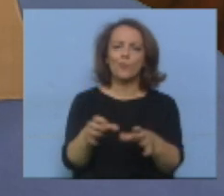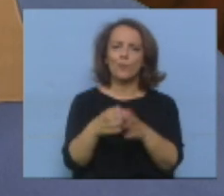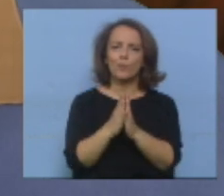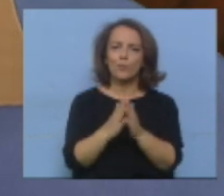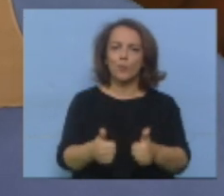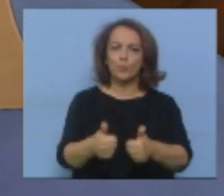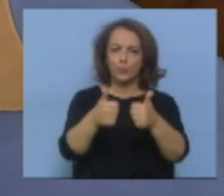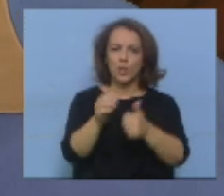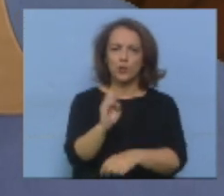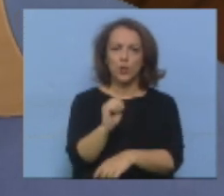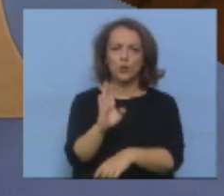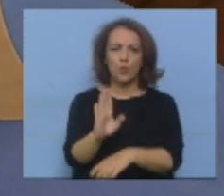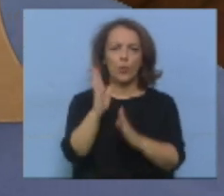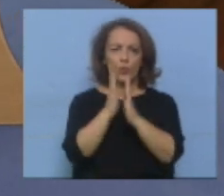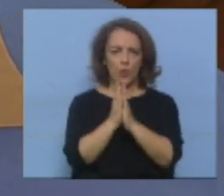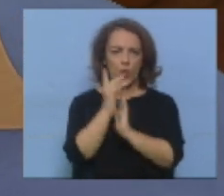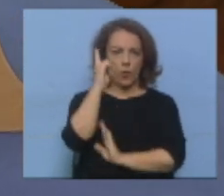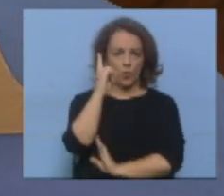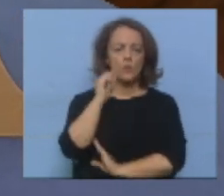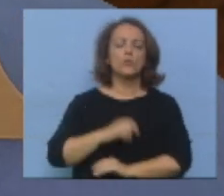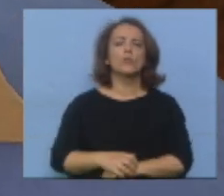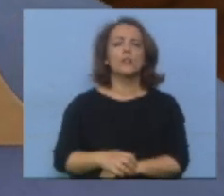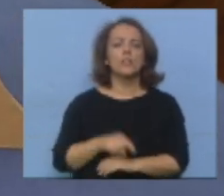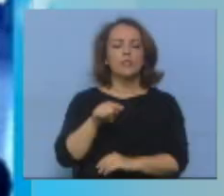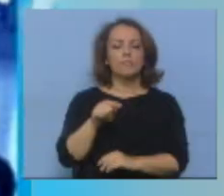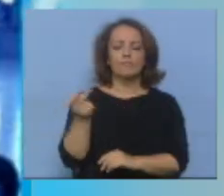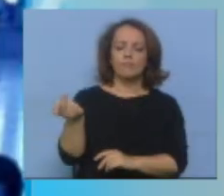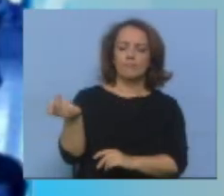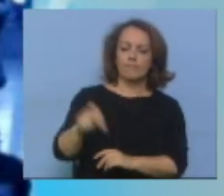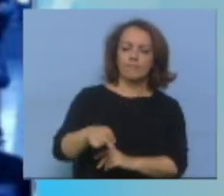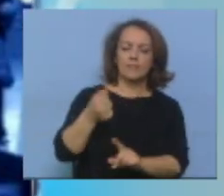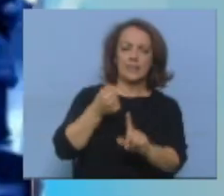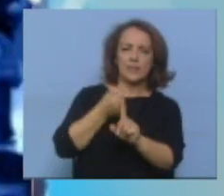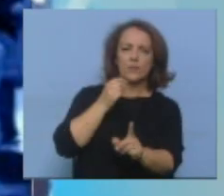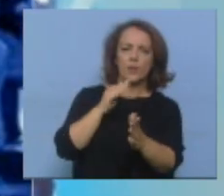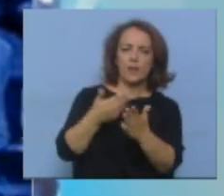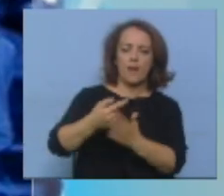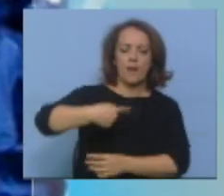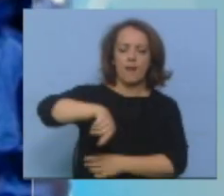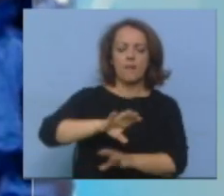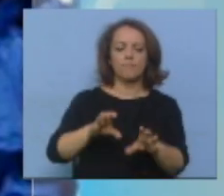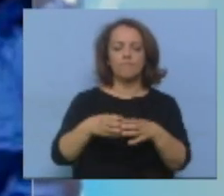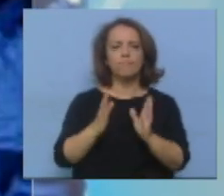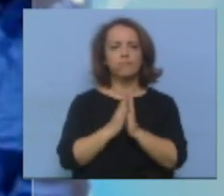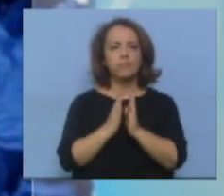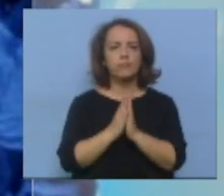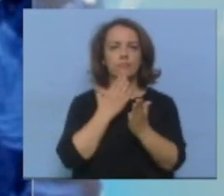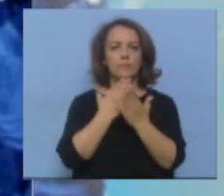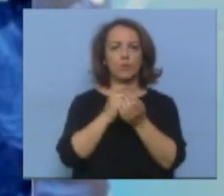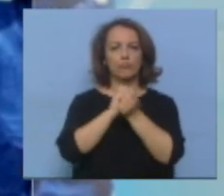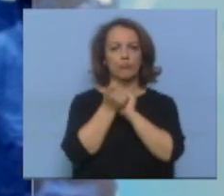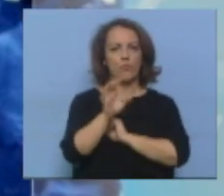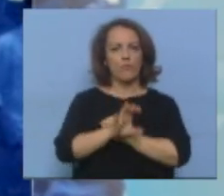Deus, todos estes desafios foram merecendo uma reconfiguração da pastoral, do contacto com os paroquianos,